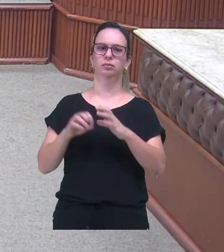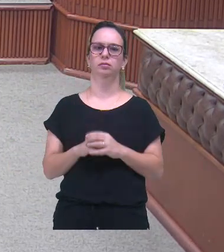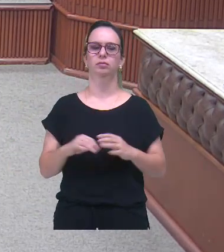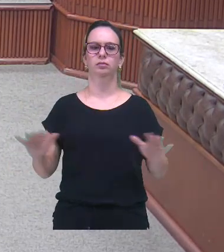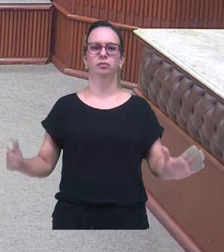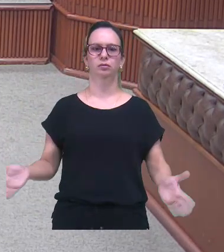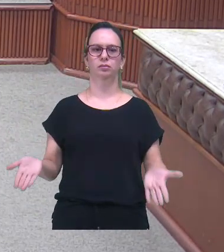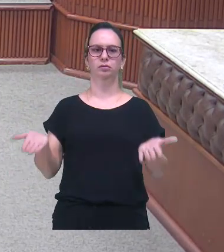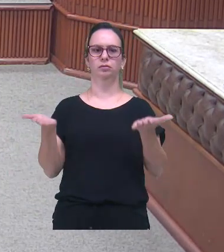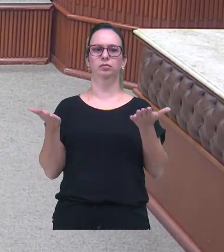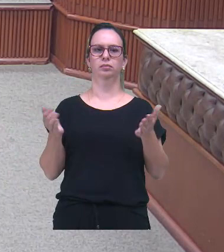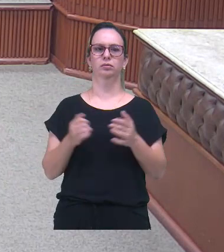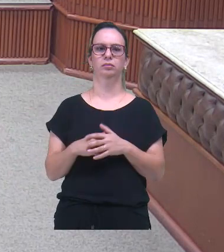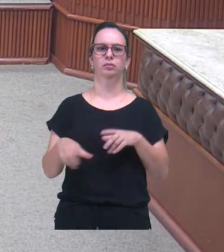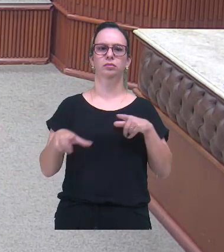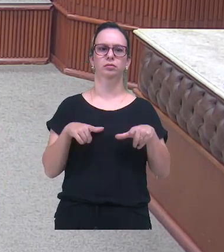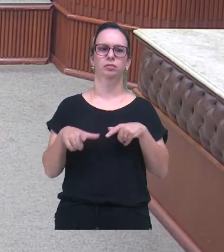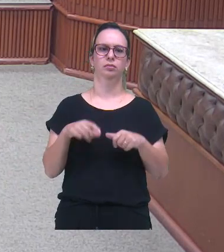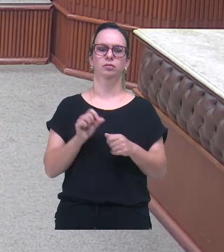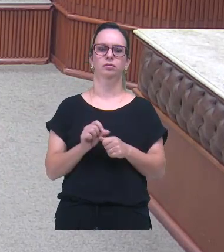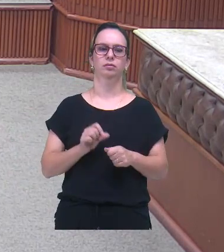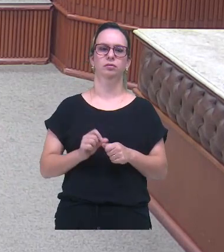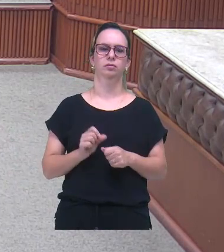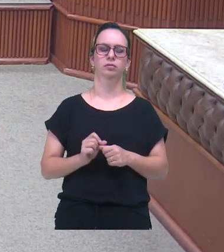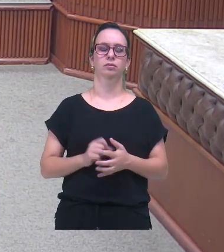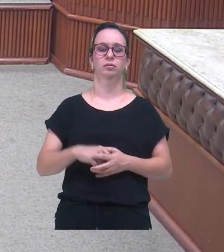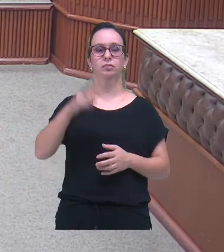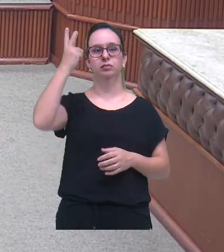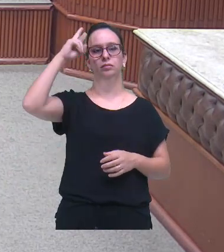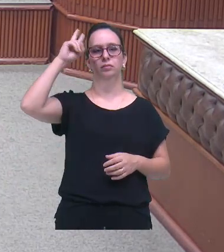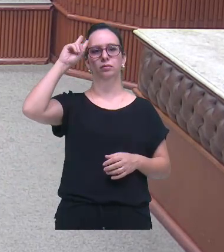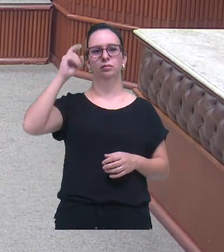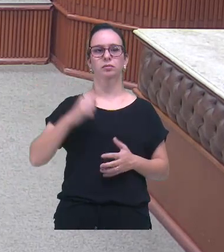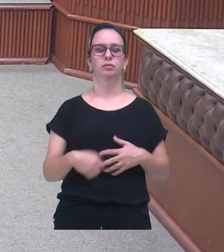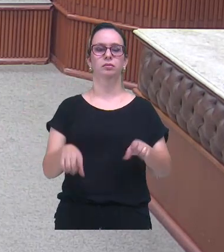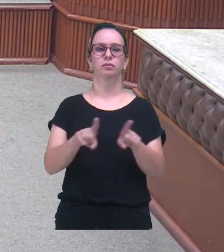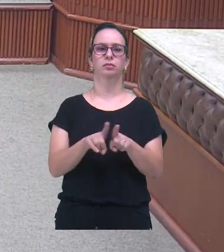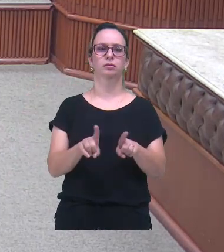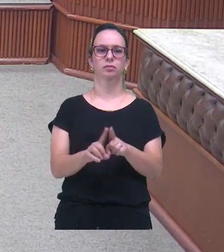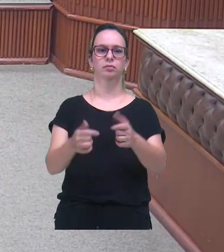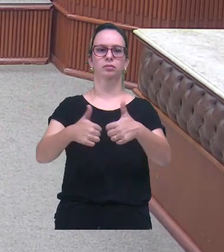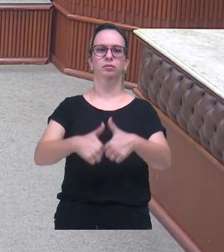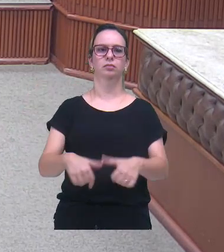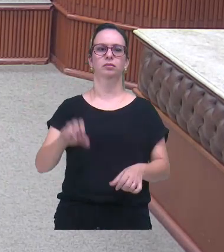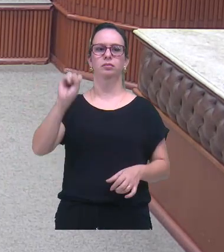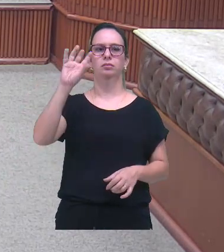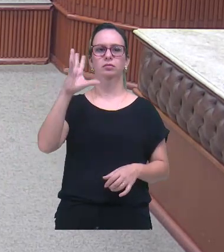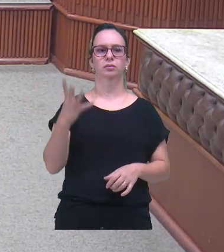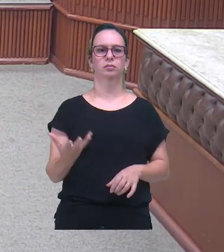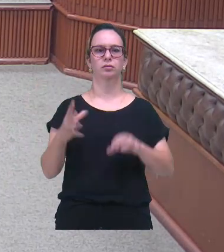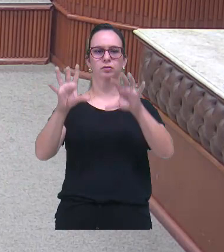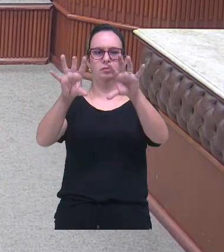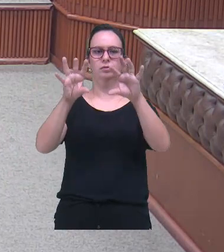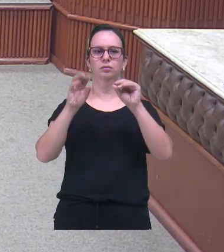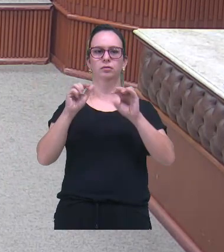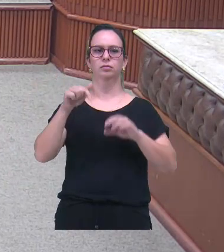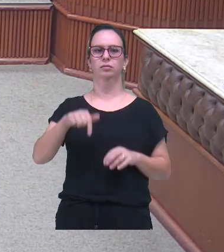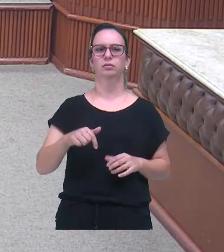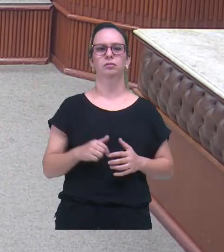pelo empenho em fazer um evento brilhante, memorável, como está sendo a noite de hoje. Eu